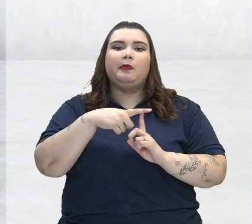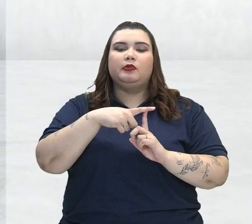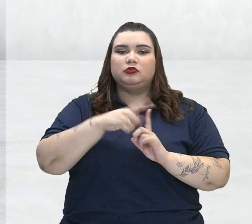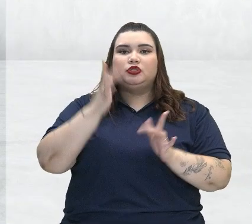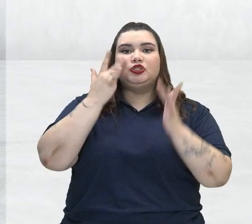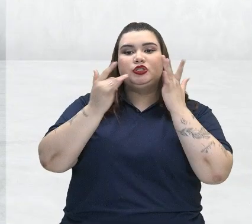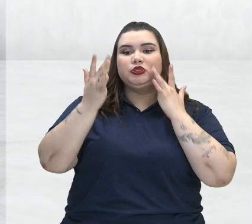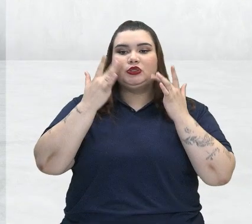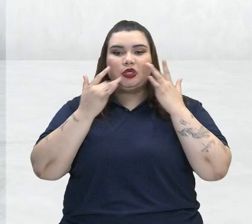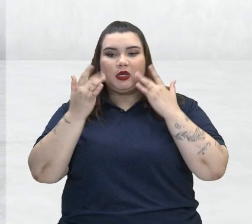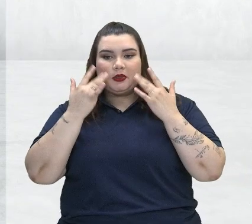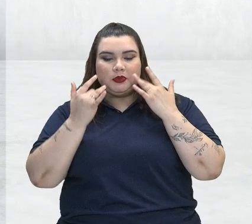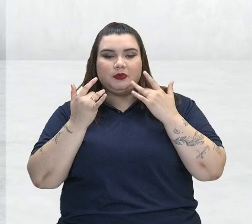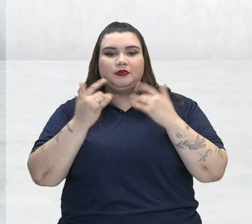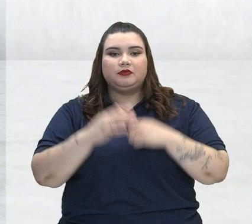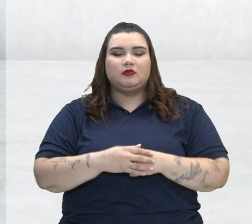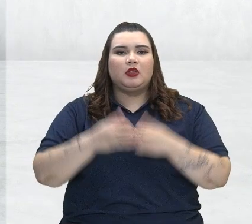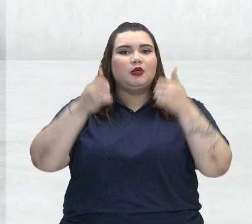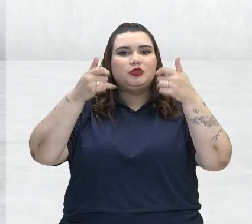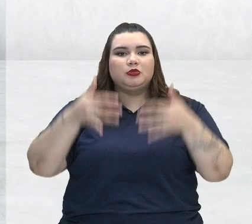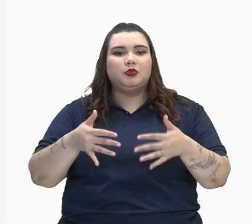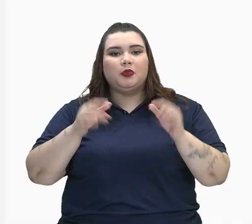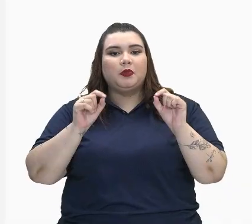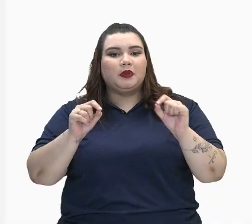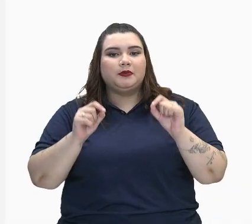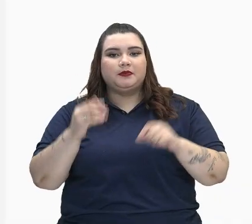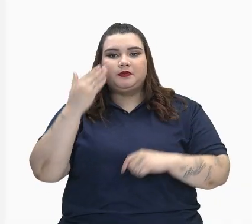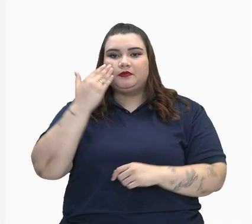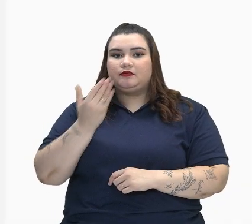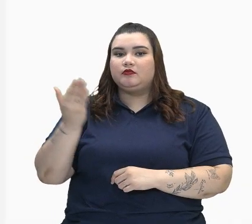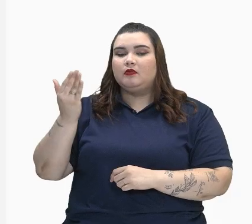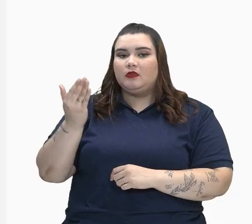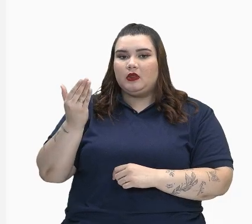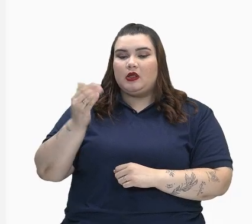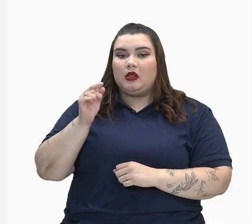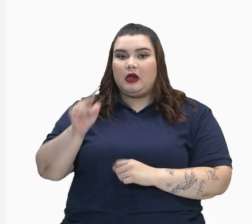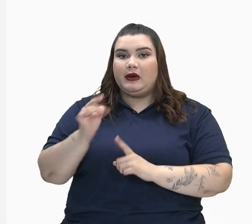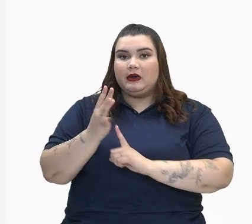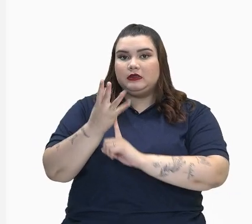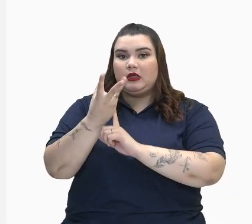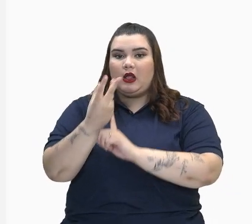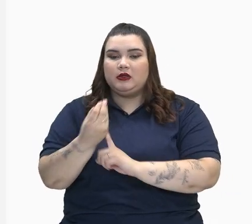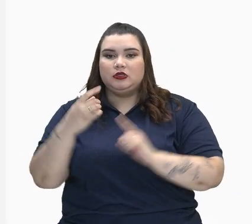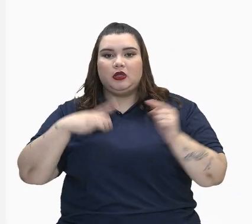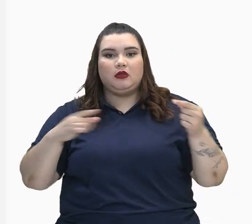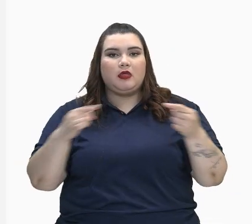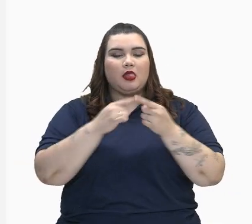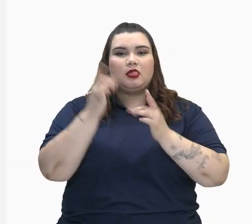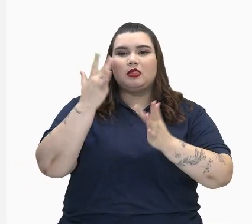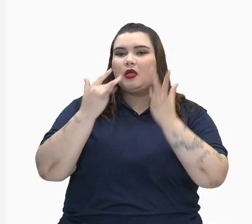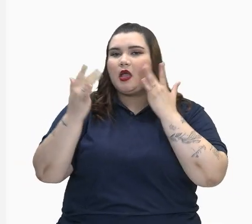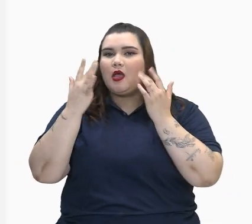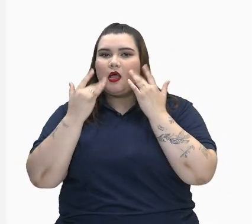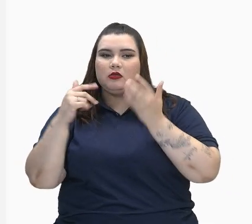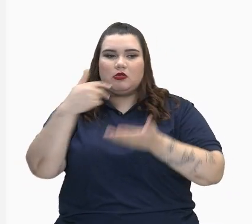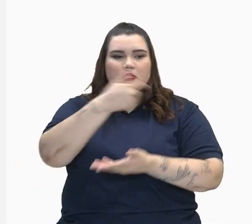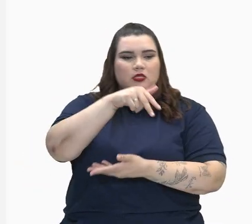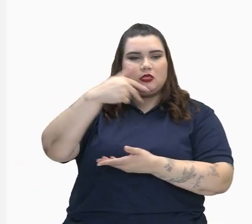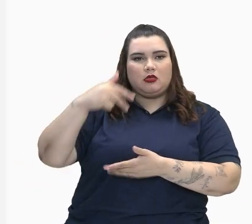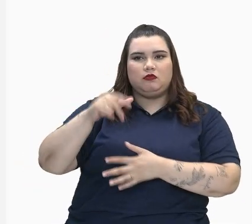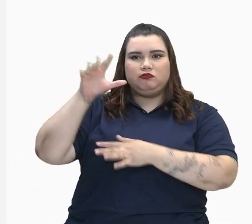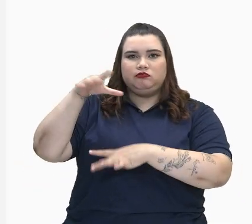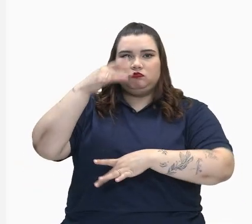aí, o que nós falamos sobre essas artes cênicas? Vamos ver? Nas artes cênicas, teatro, dança,